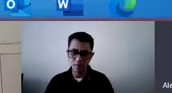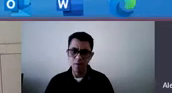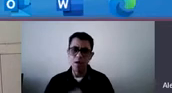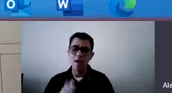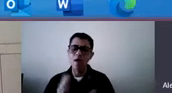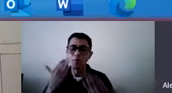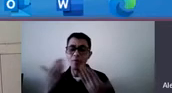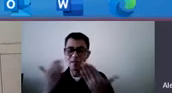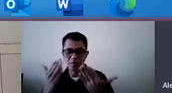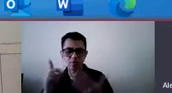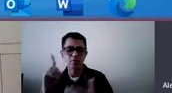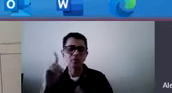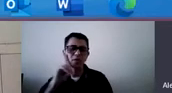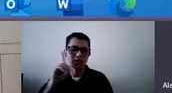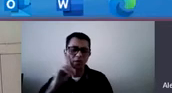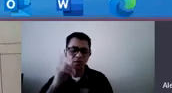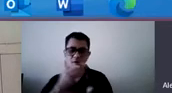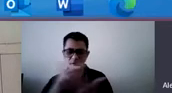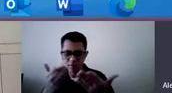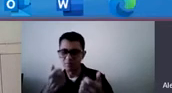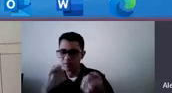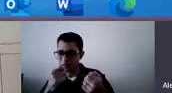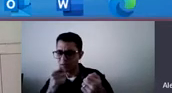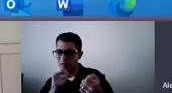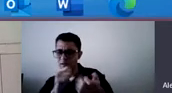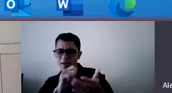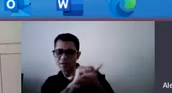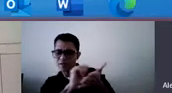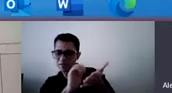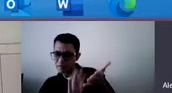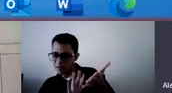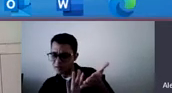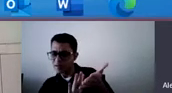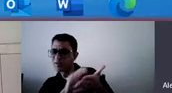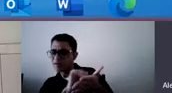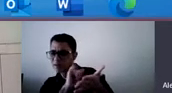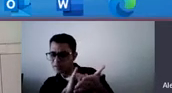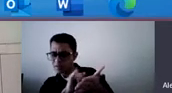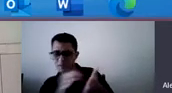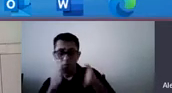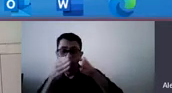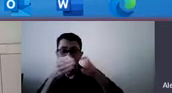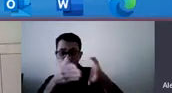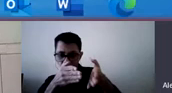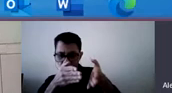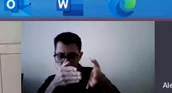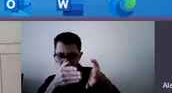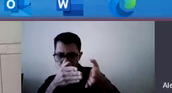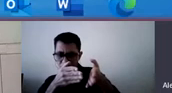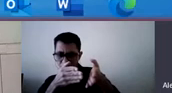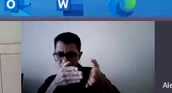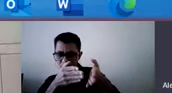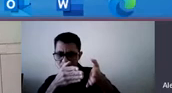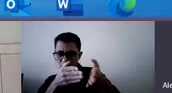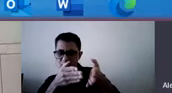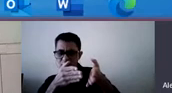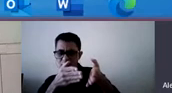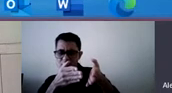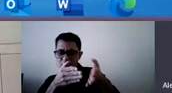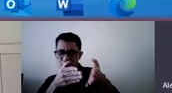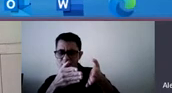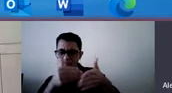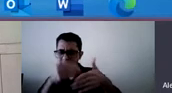dia, a gente tem nossos deveres, nossos afazeres, mas se a gente não manter foco no determinada situação que a